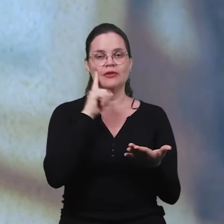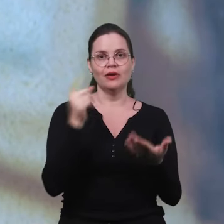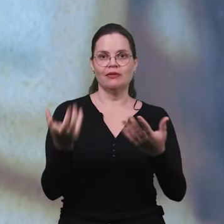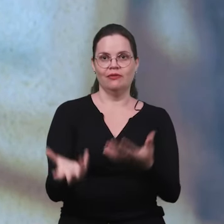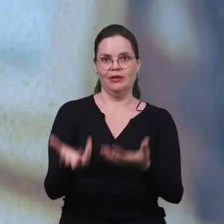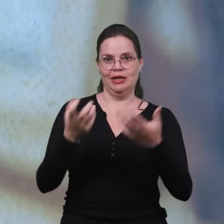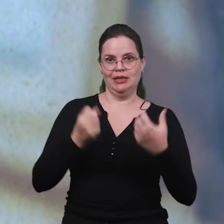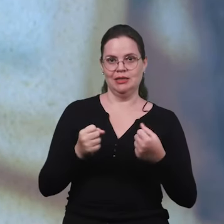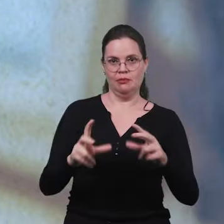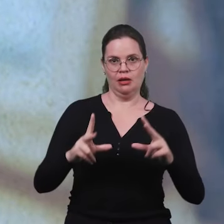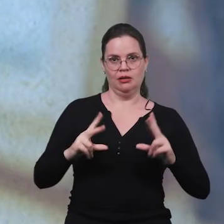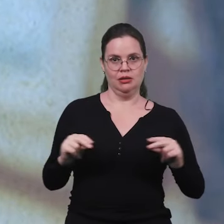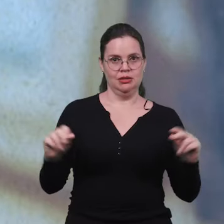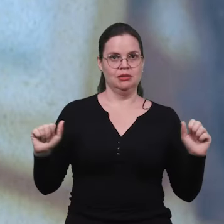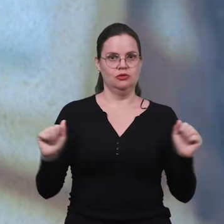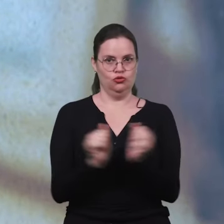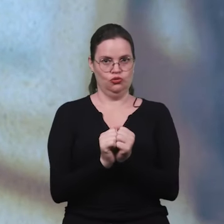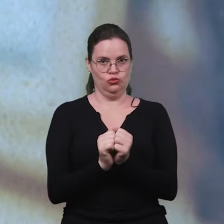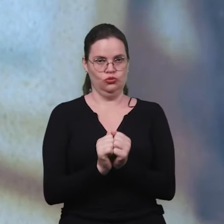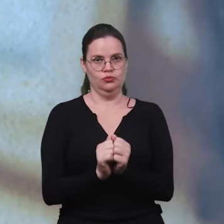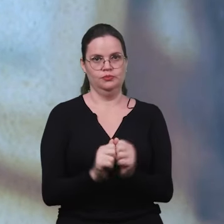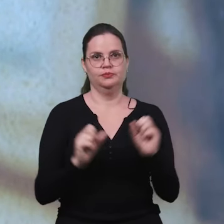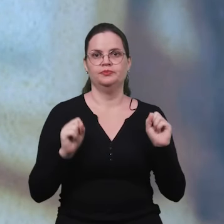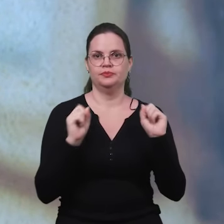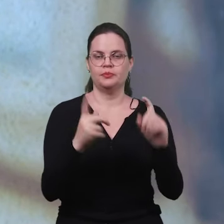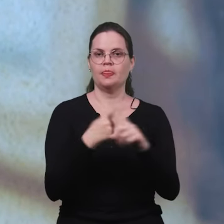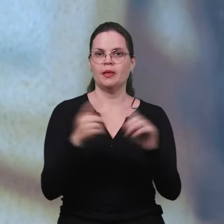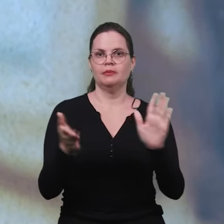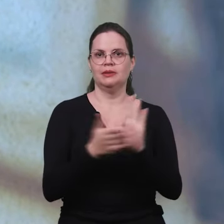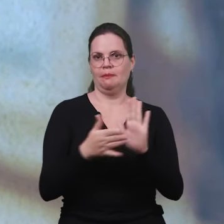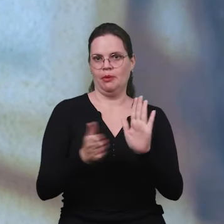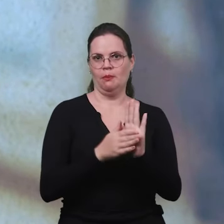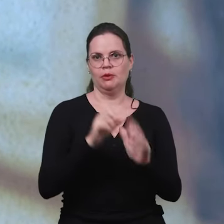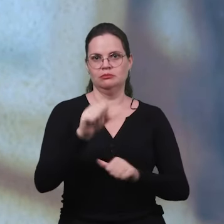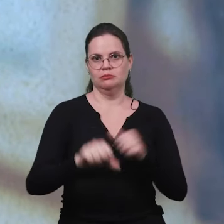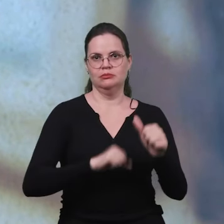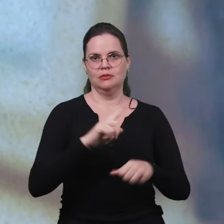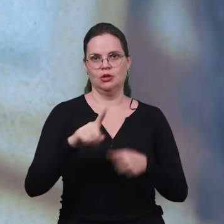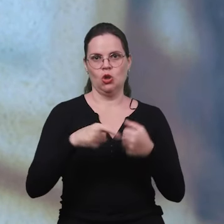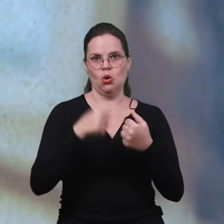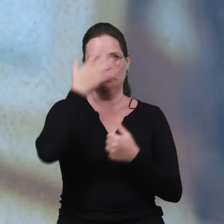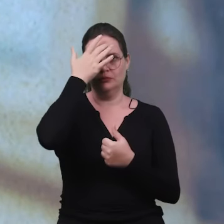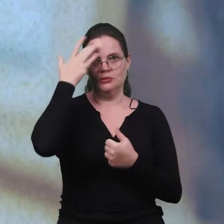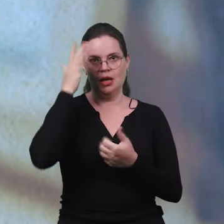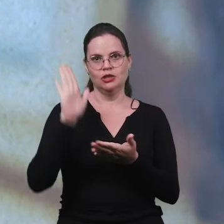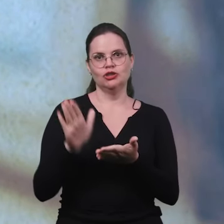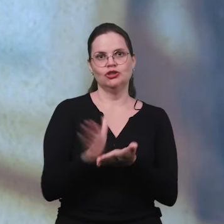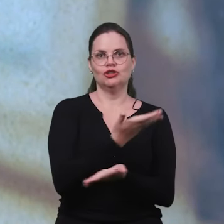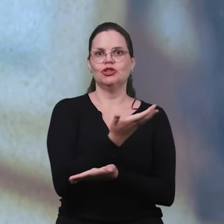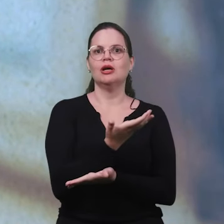herança junto. Agora, a proposta da reforma do Código Civil é tirar o cônjuge e o companheiro dessa condição. É bem